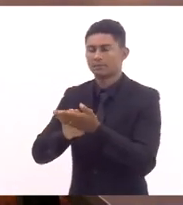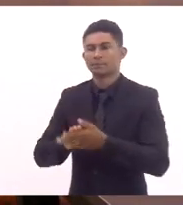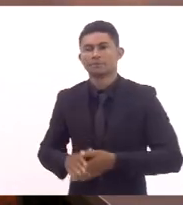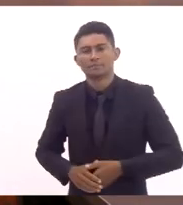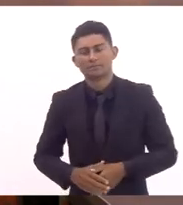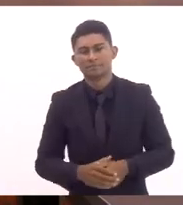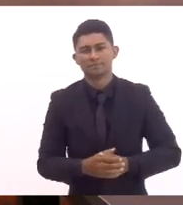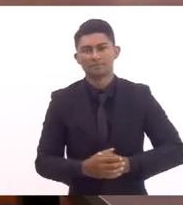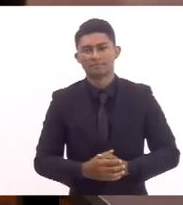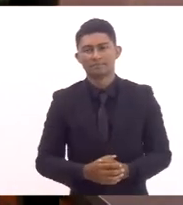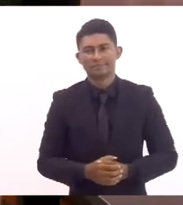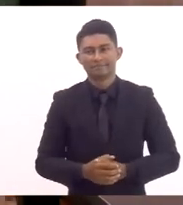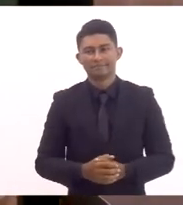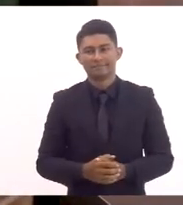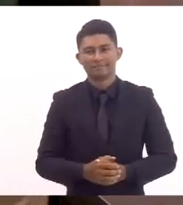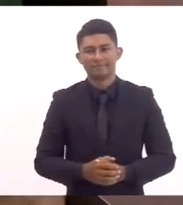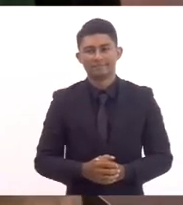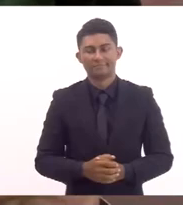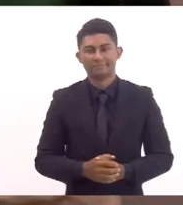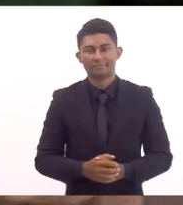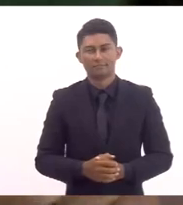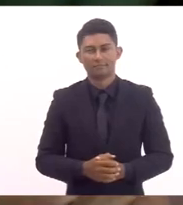E aí